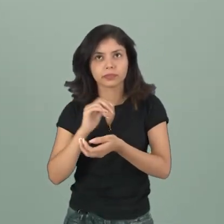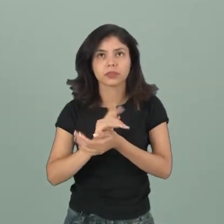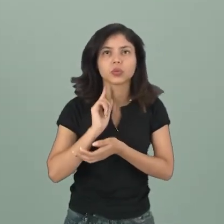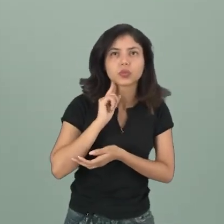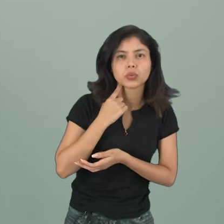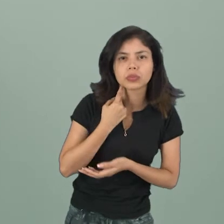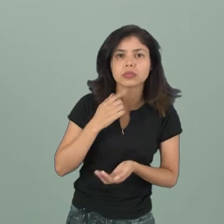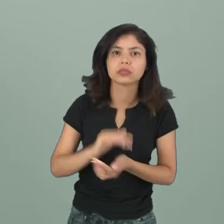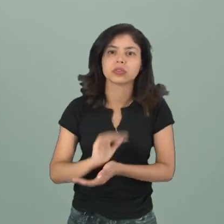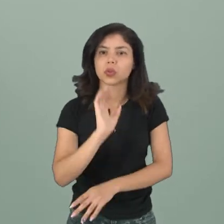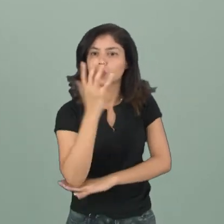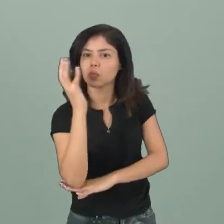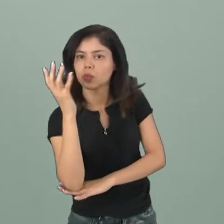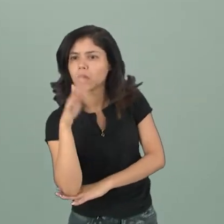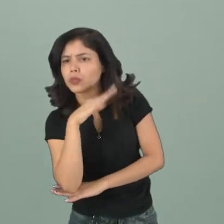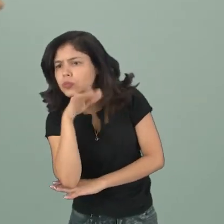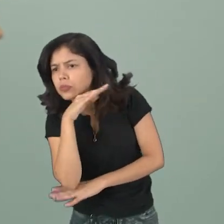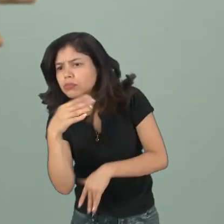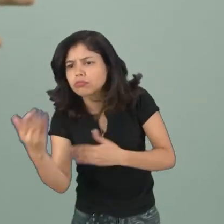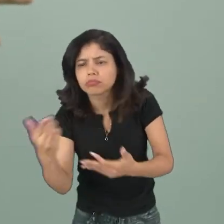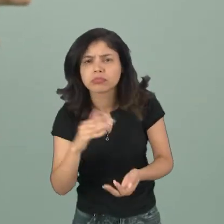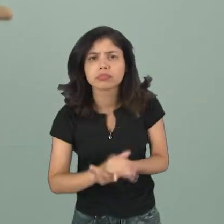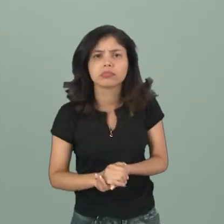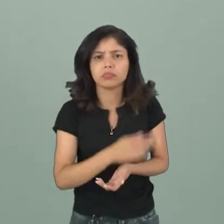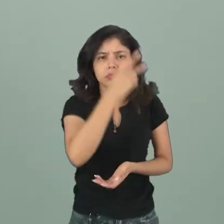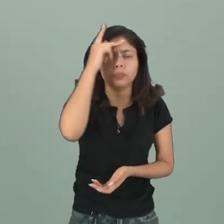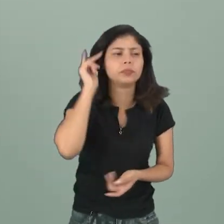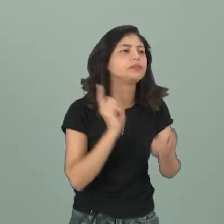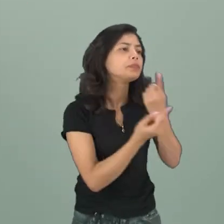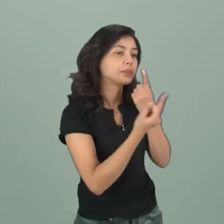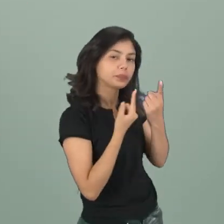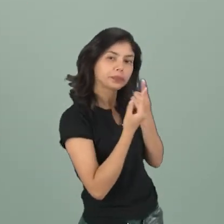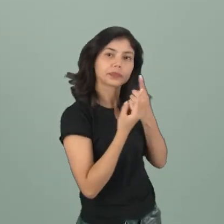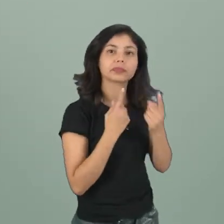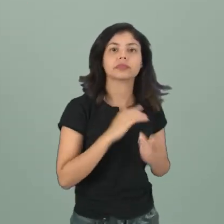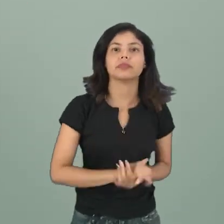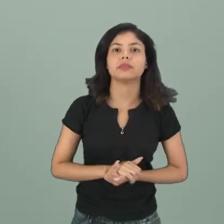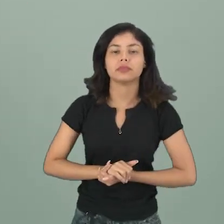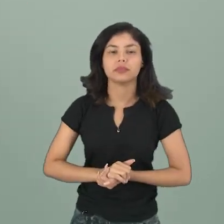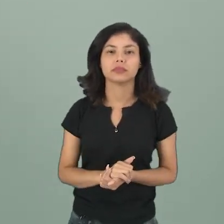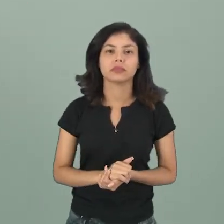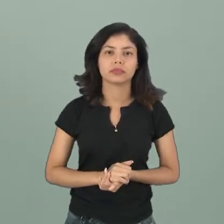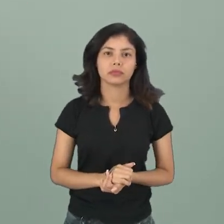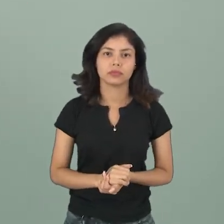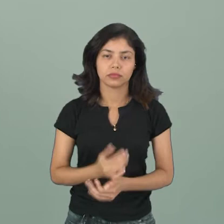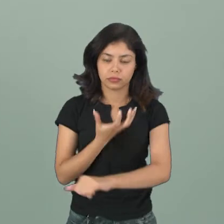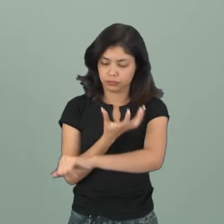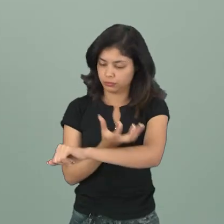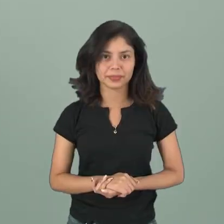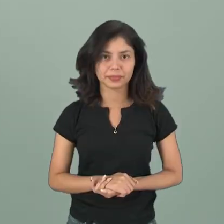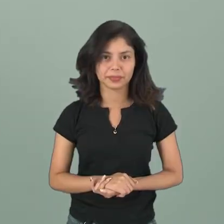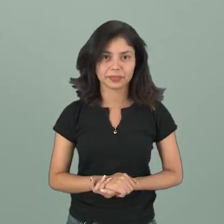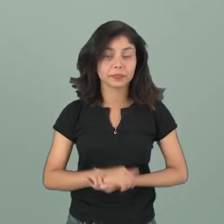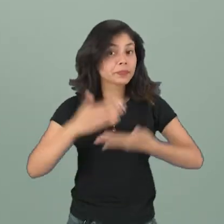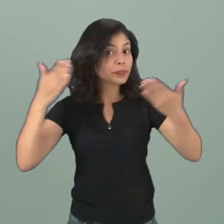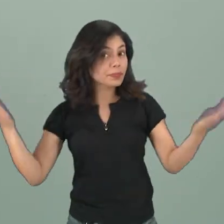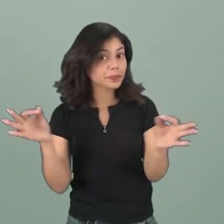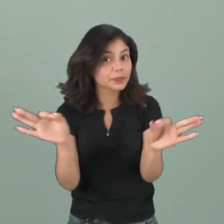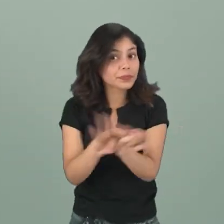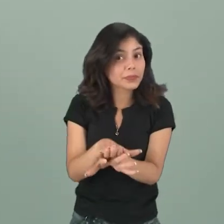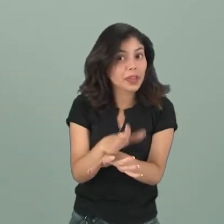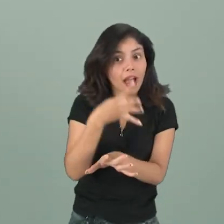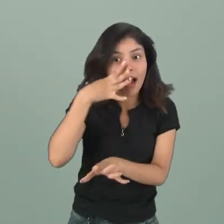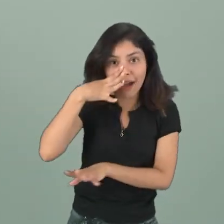ali, tinha um animal ali no cantinho, tinha uma pessoa conversando, tinha um capim numa calçada. Depende